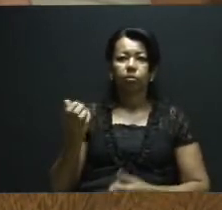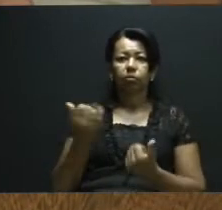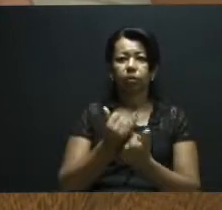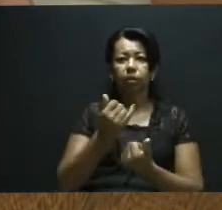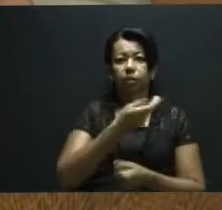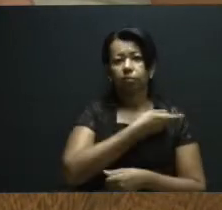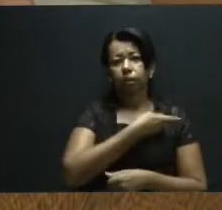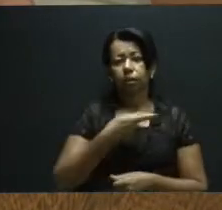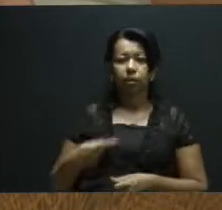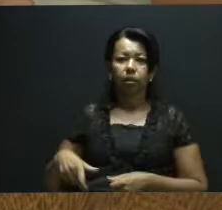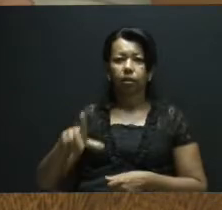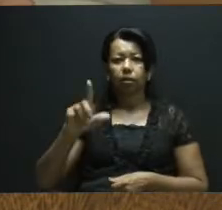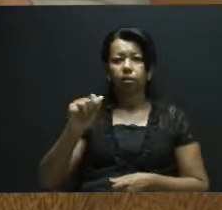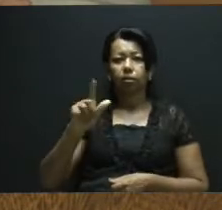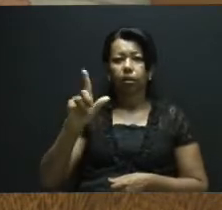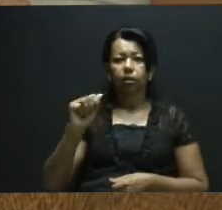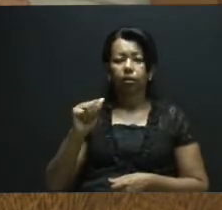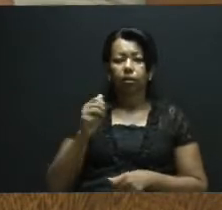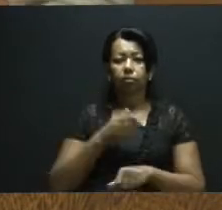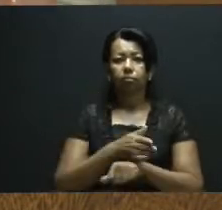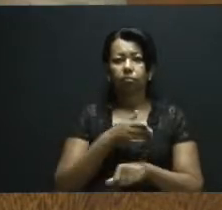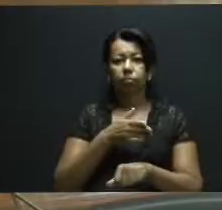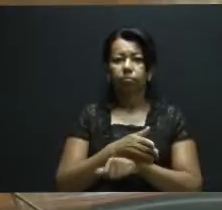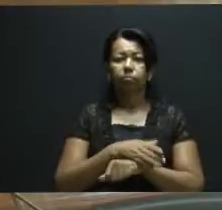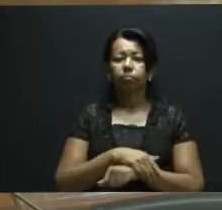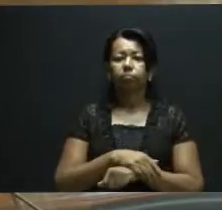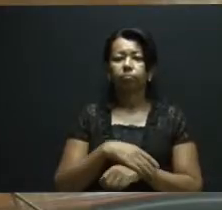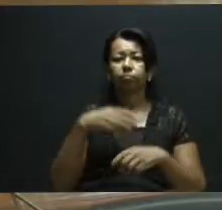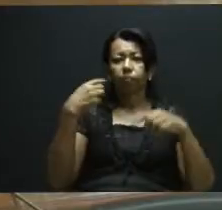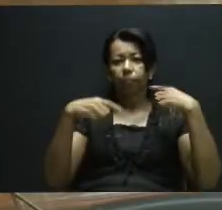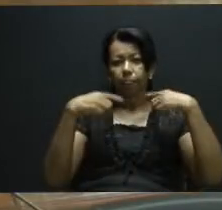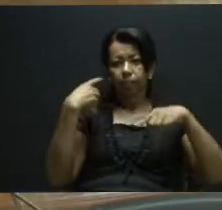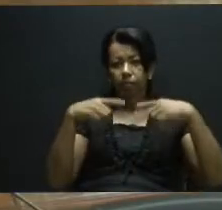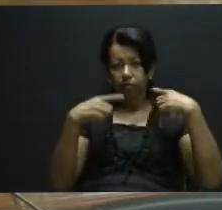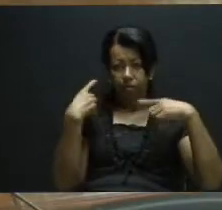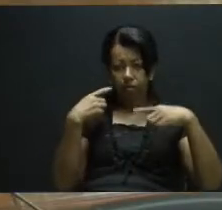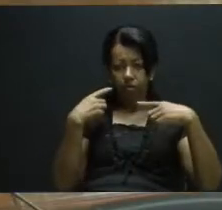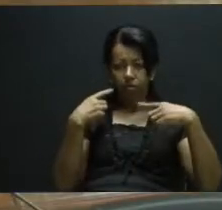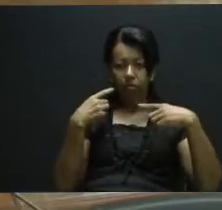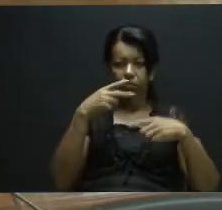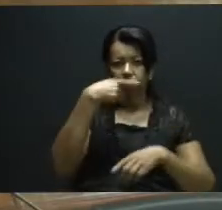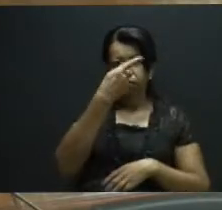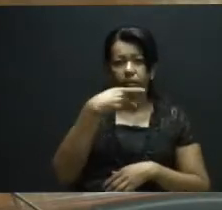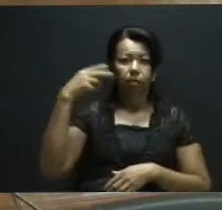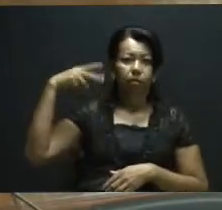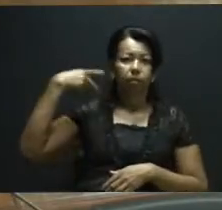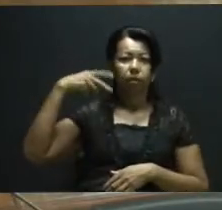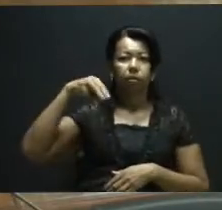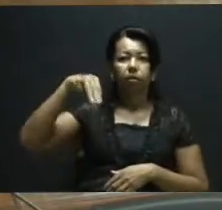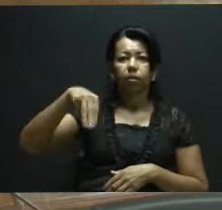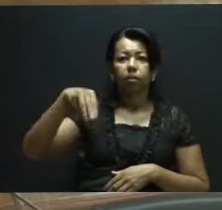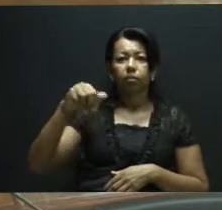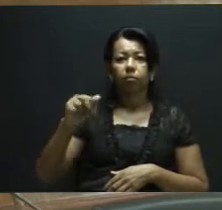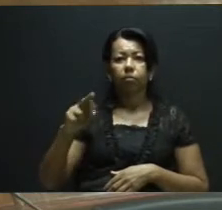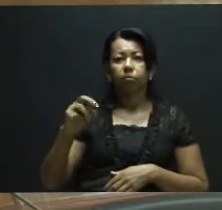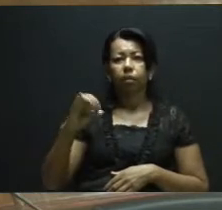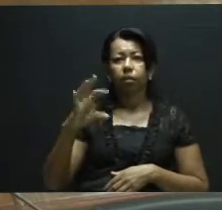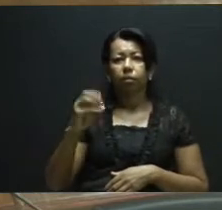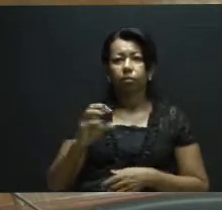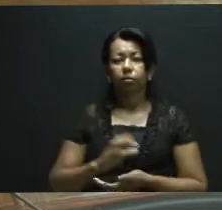laelso batista santos lembrou em discurso a um parecer com a palavra vereador marcinho